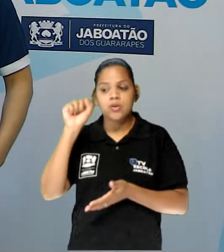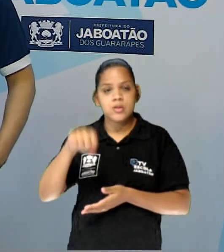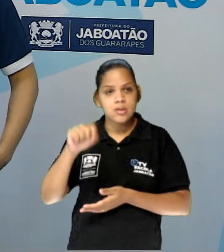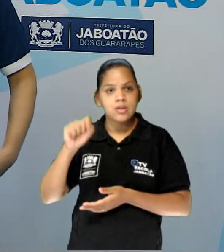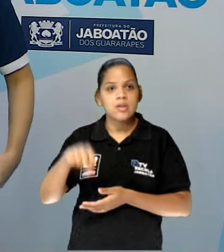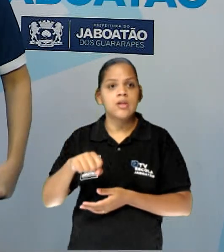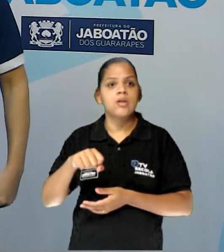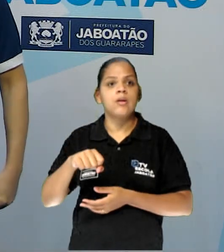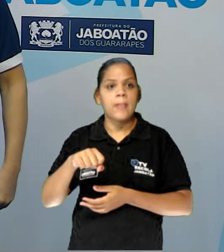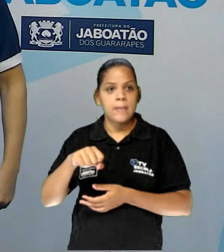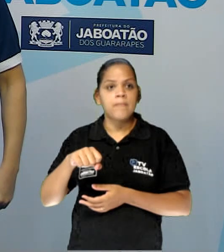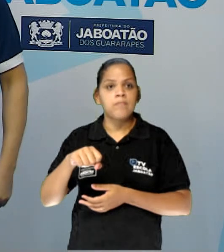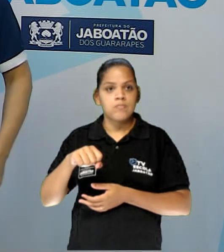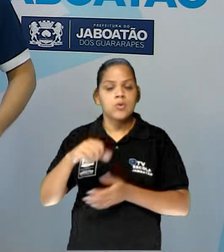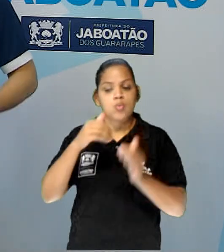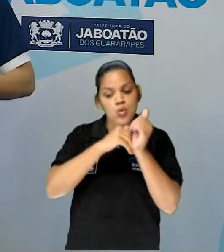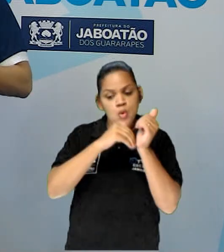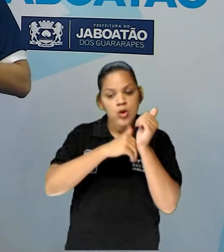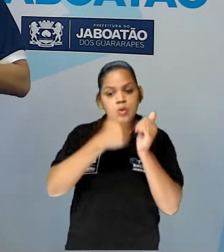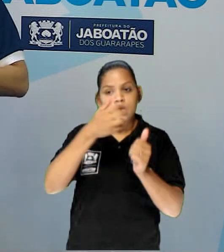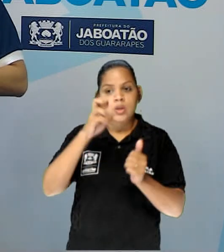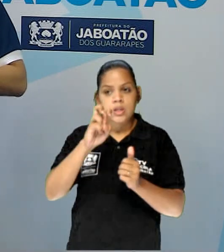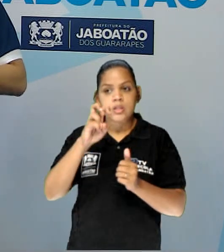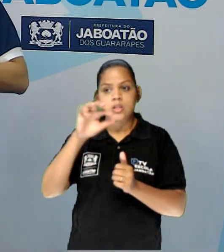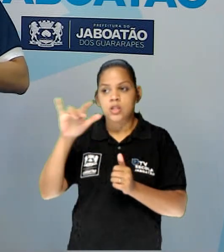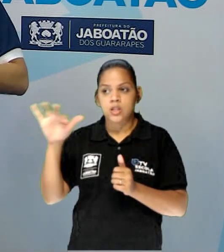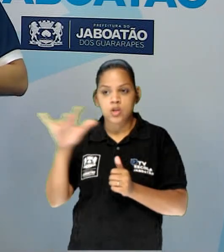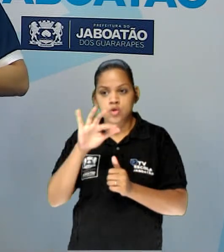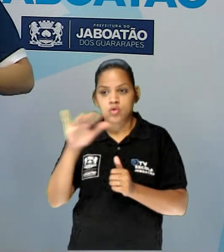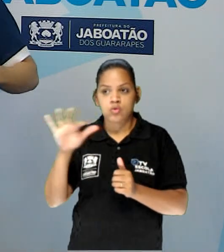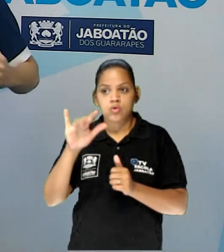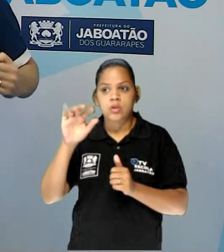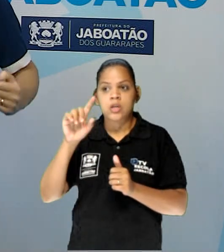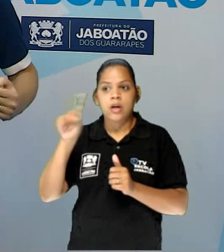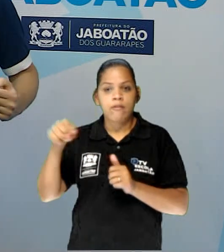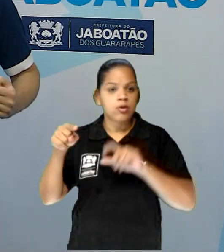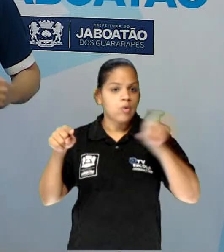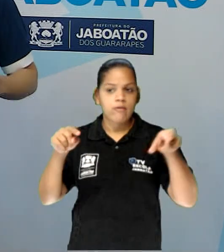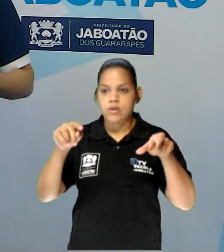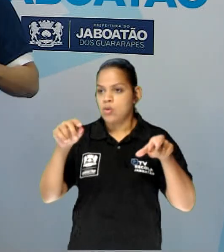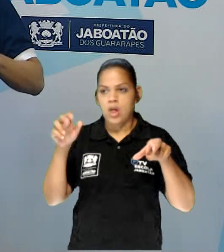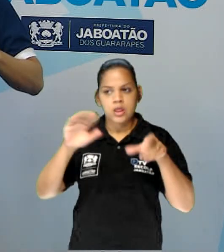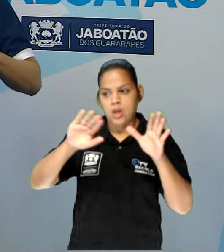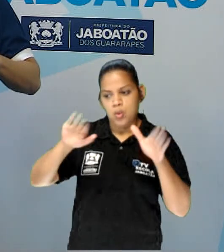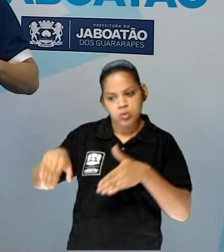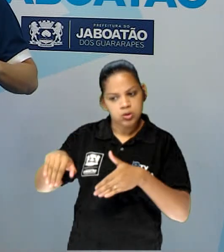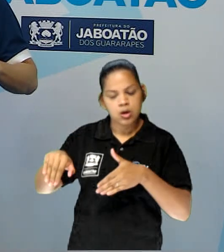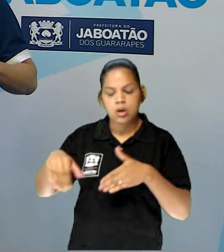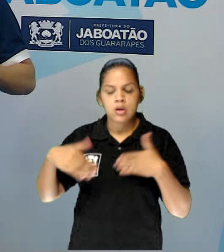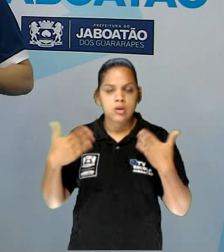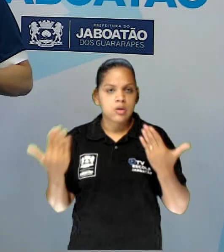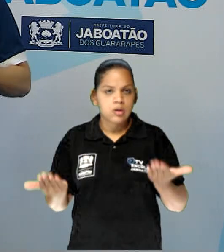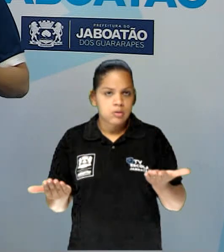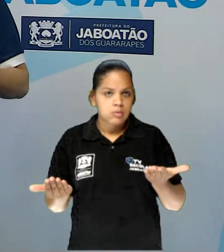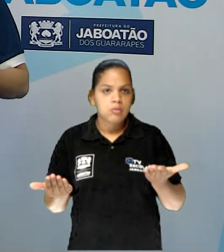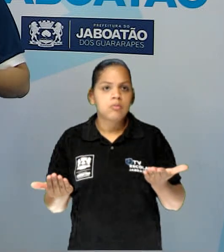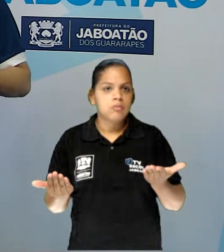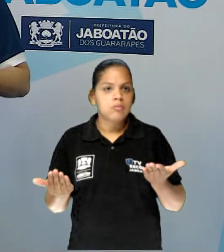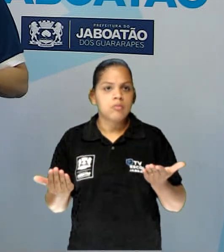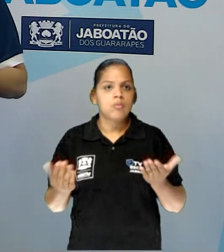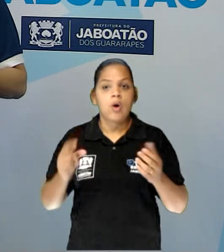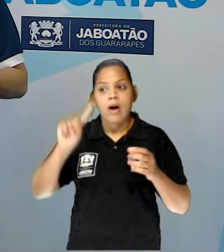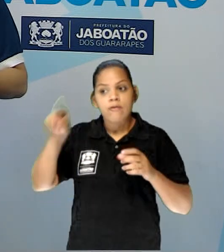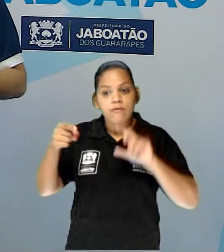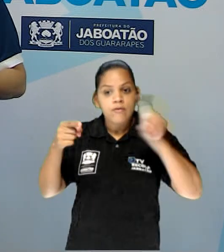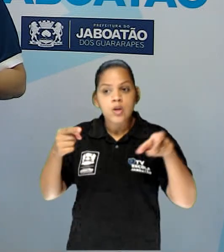dígitos sem empregar as vírgulas, eu estou especificando uma característica do código. Quando eu utilizo as vírgulas, a minha intenção é de